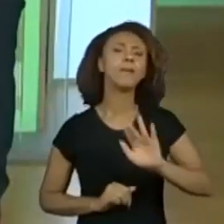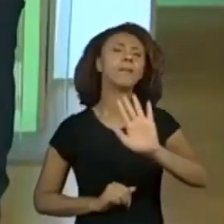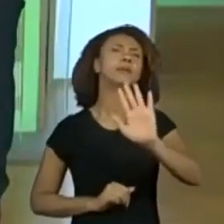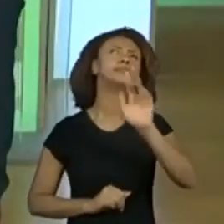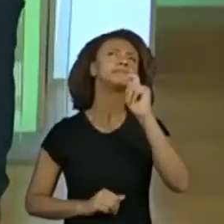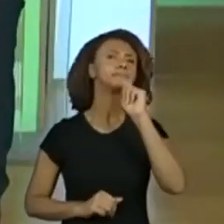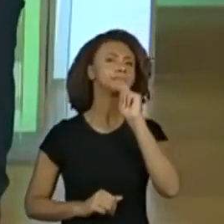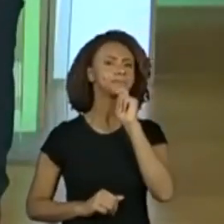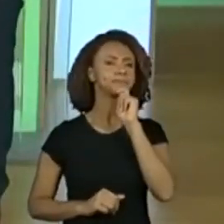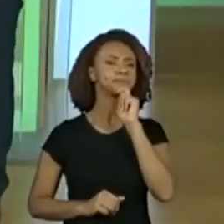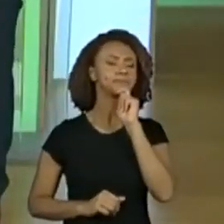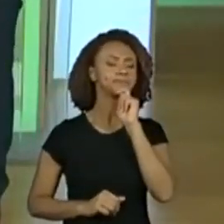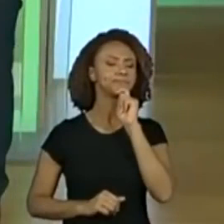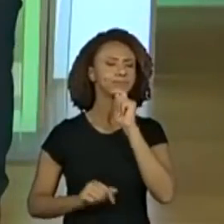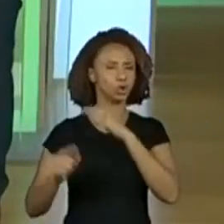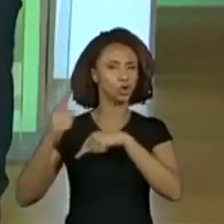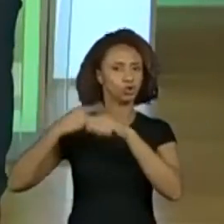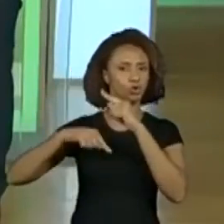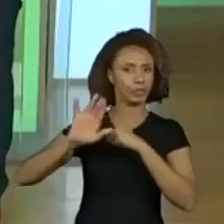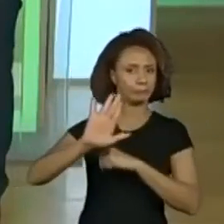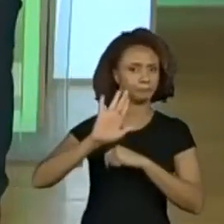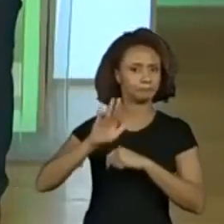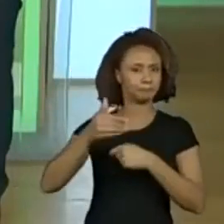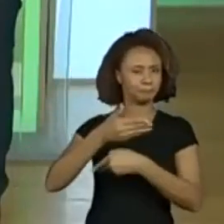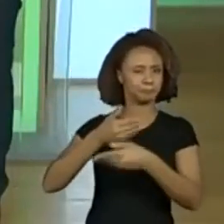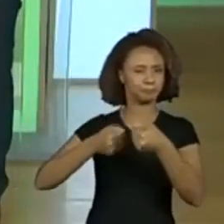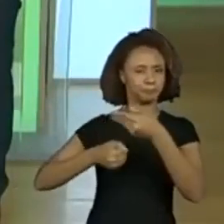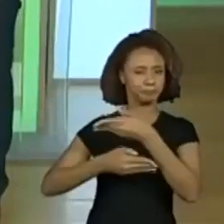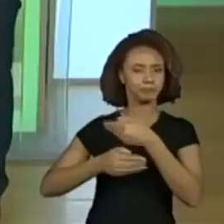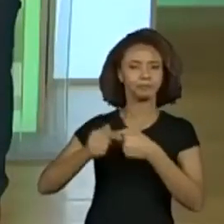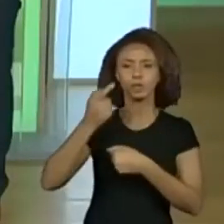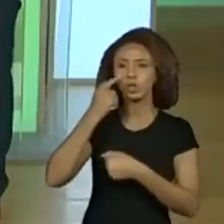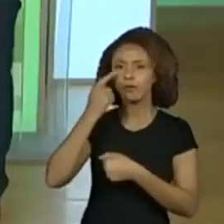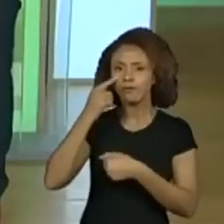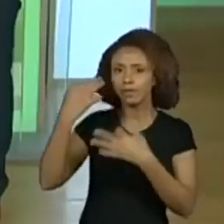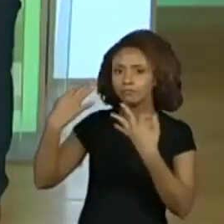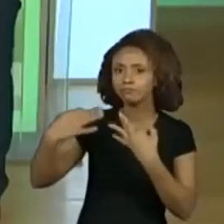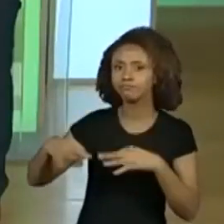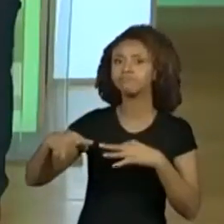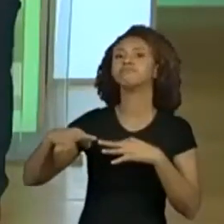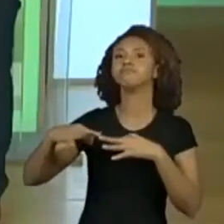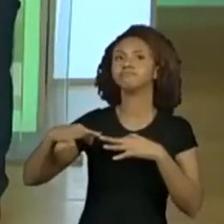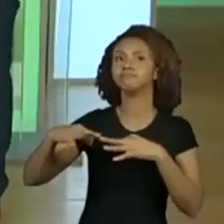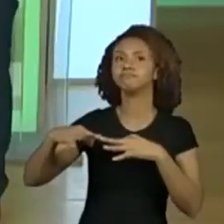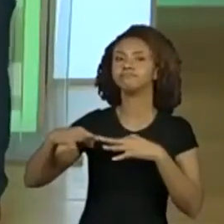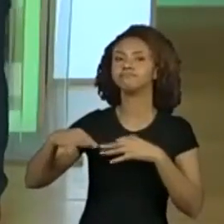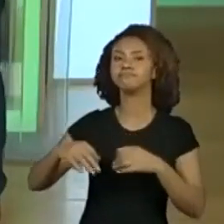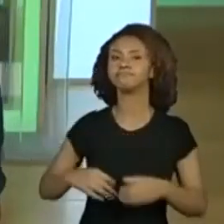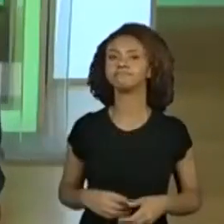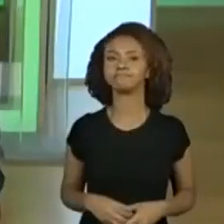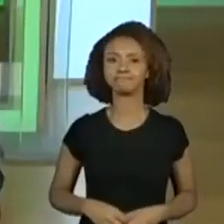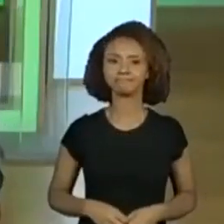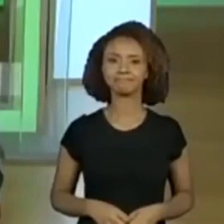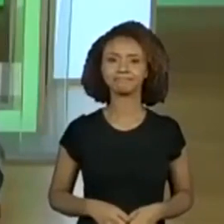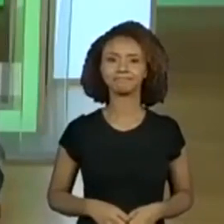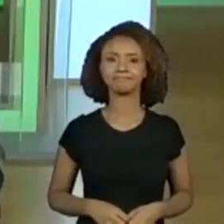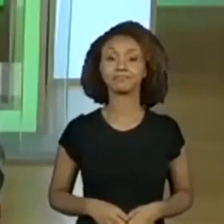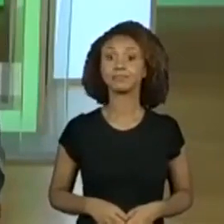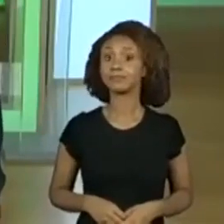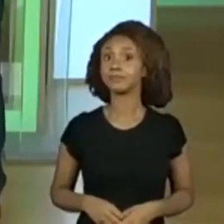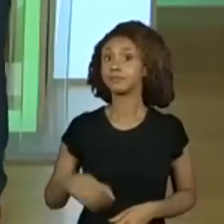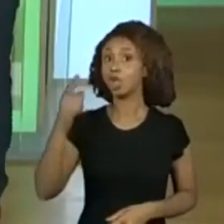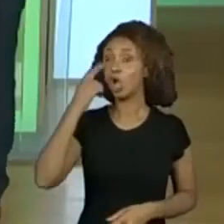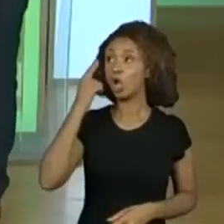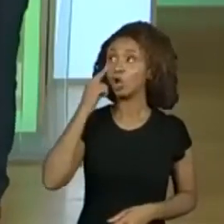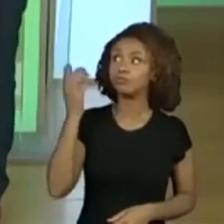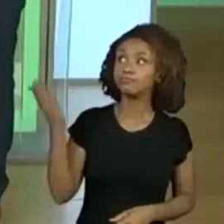mas deixa eu voltar aqui um pouquinho para vocês só conferirem opa olha só nós temos